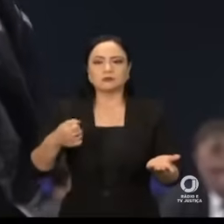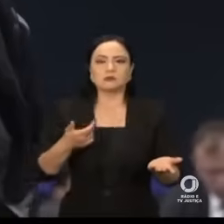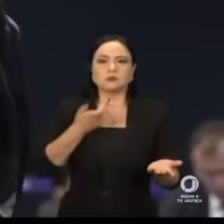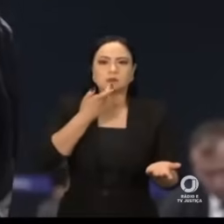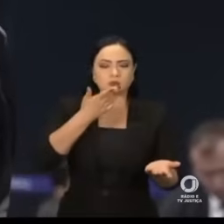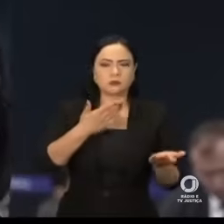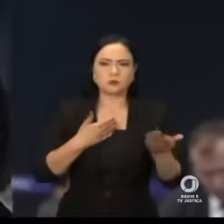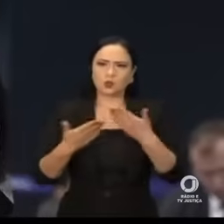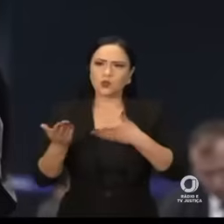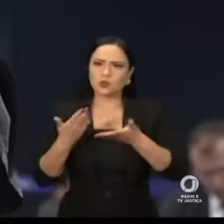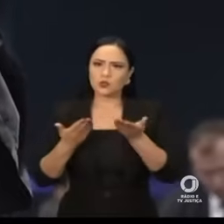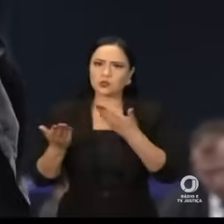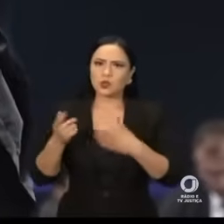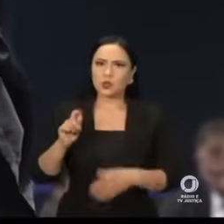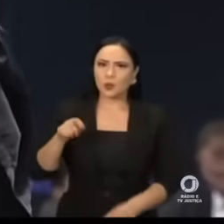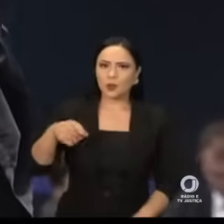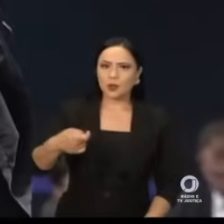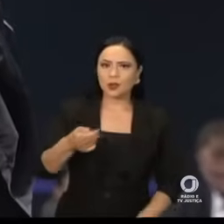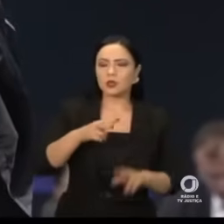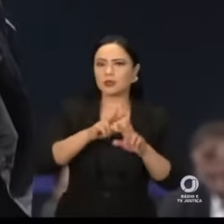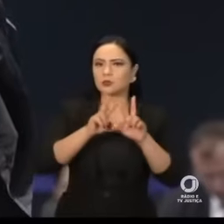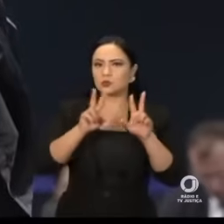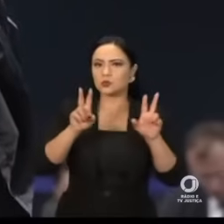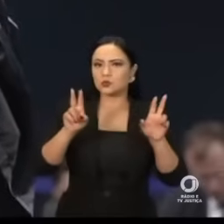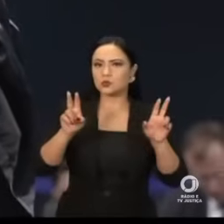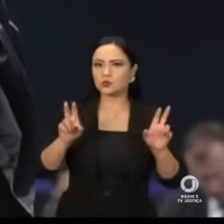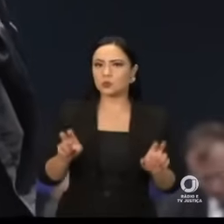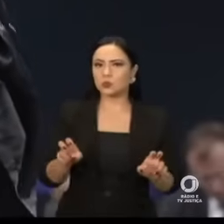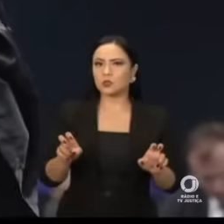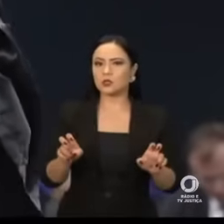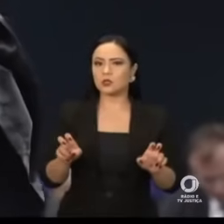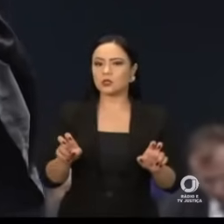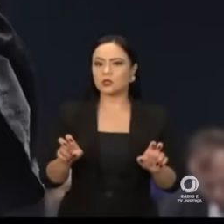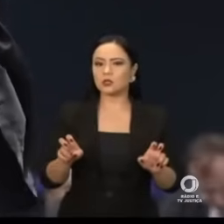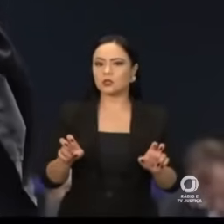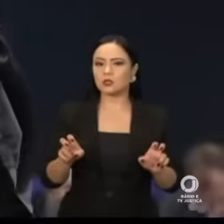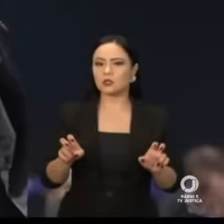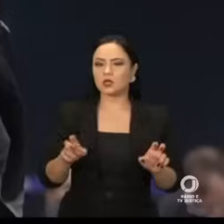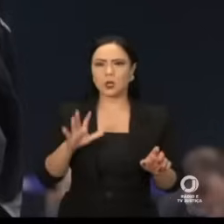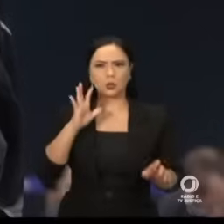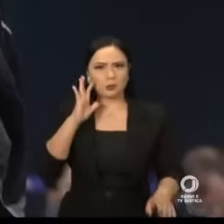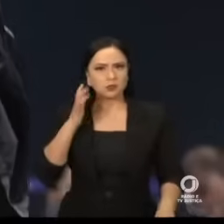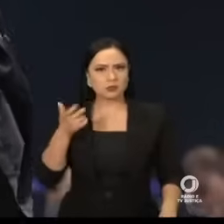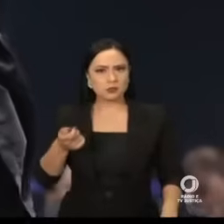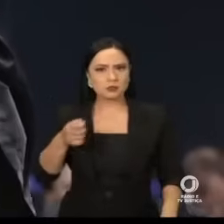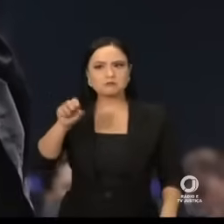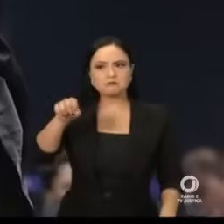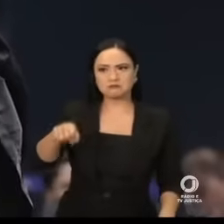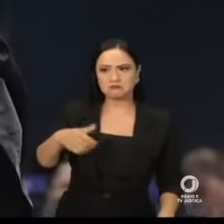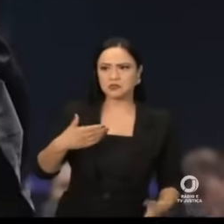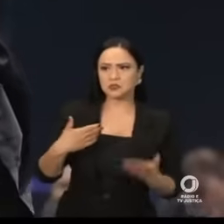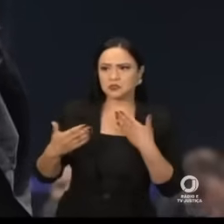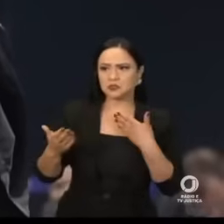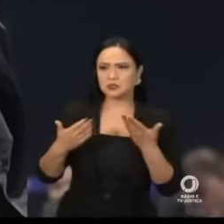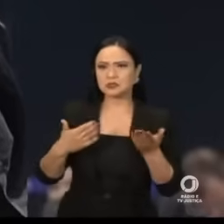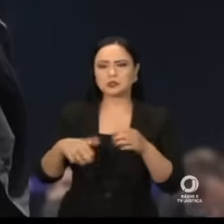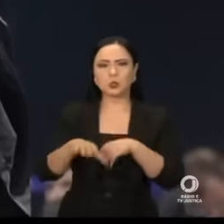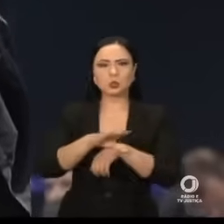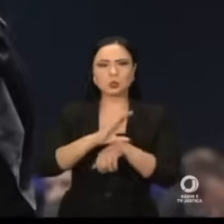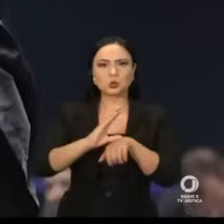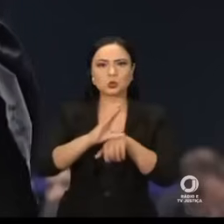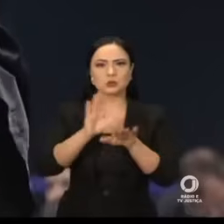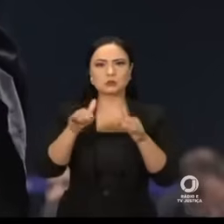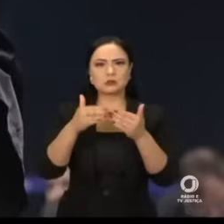conversou com alguém a respeito de alguma medida? Sim, eu conversei sobre medidas constitucionais.